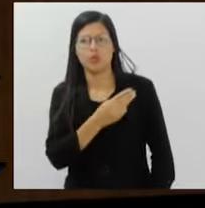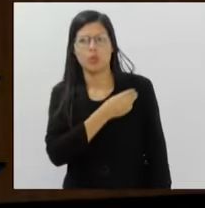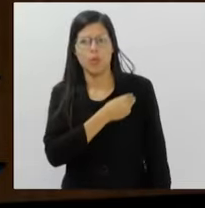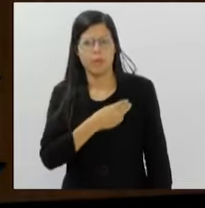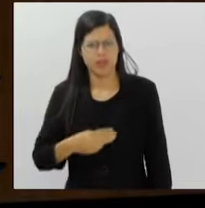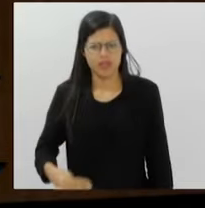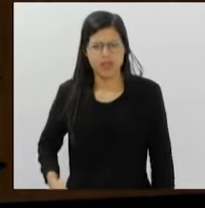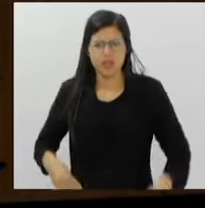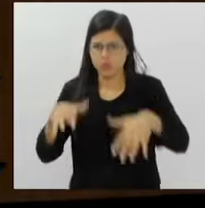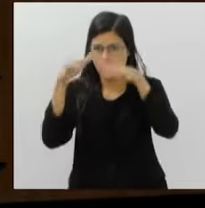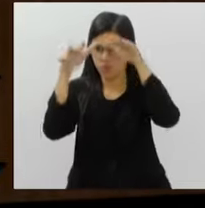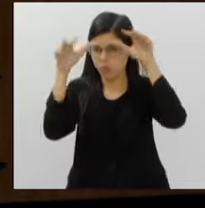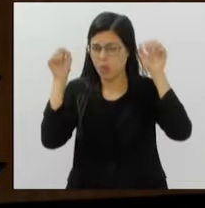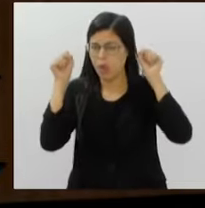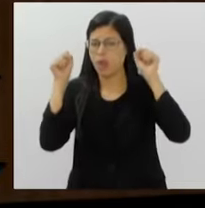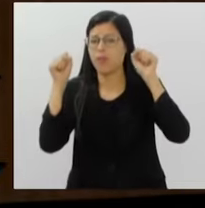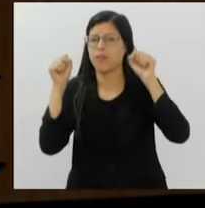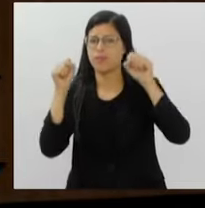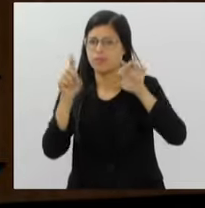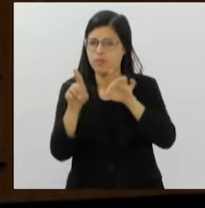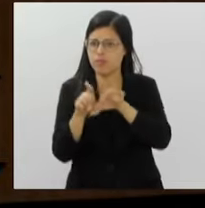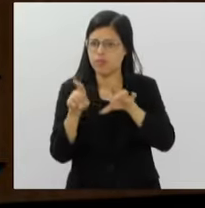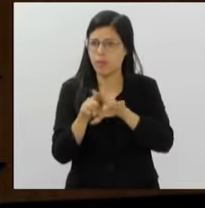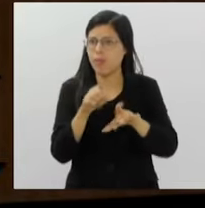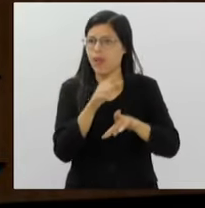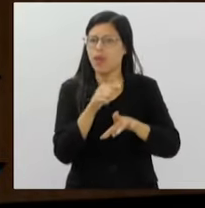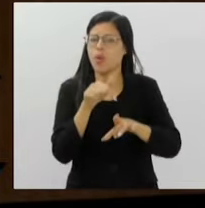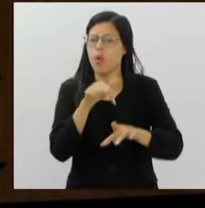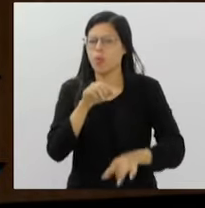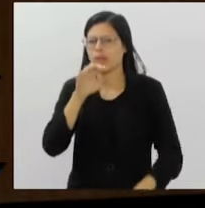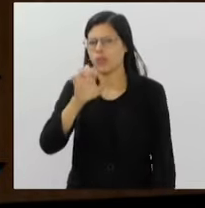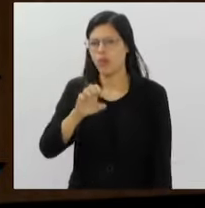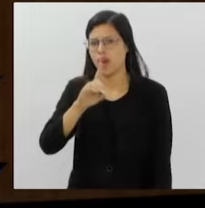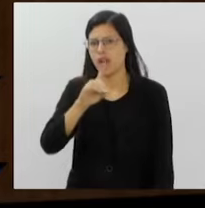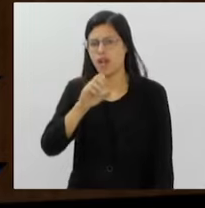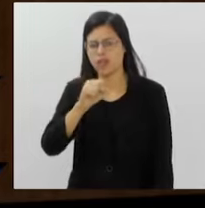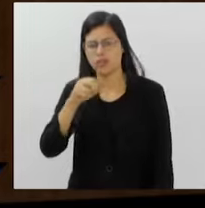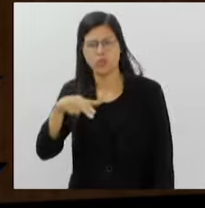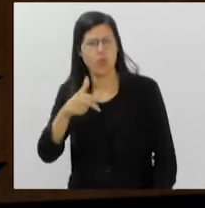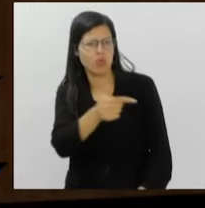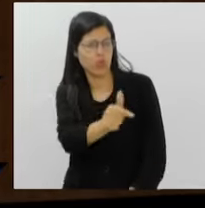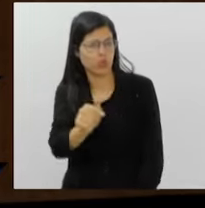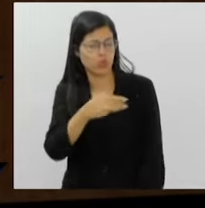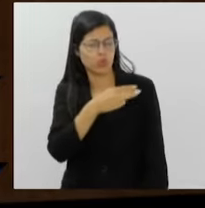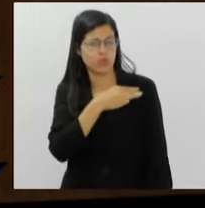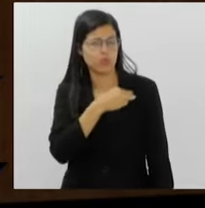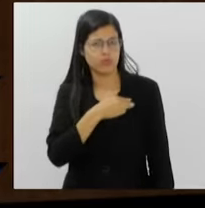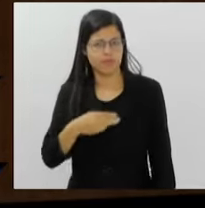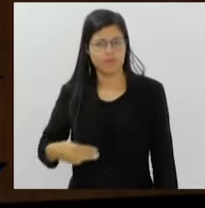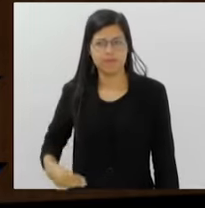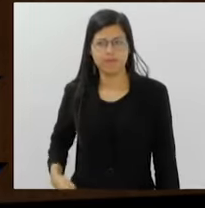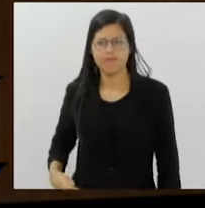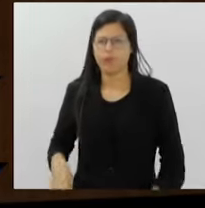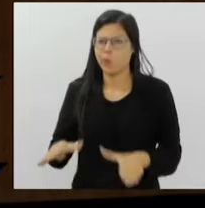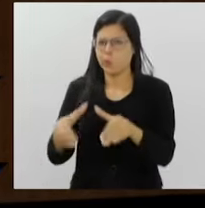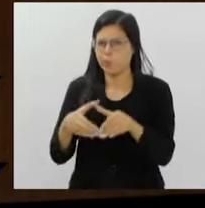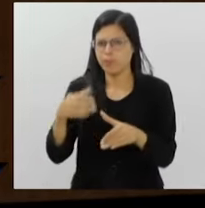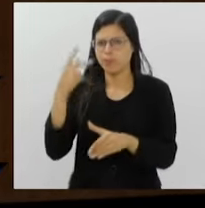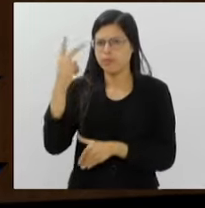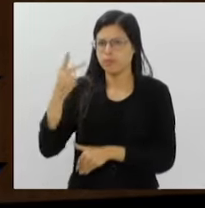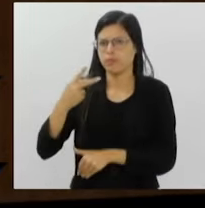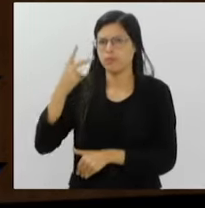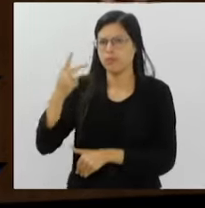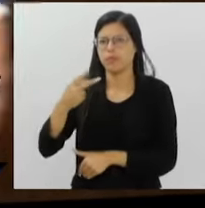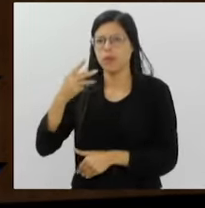Supremo. Clamor aos outros ministros do Supremo. Clamor à classe política, ao judiciário que eu